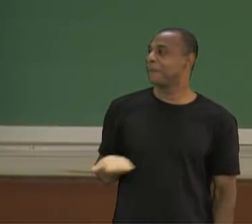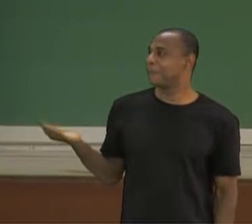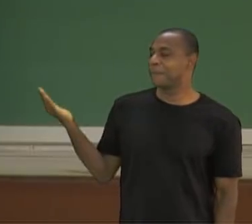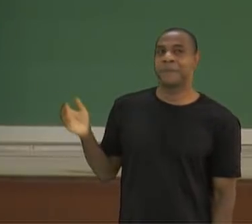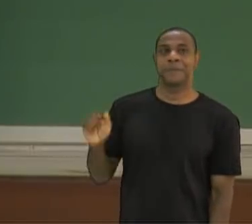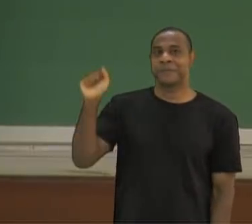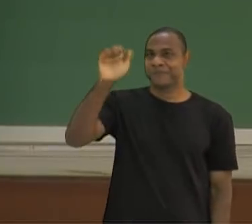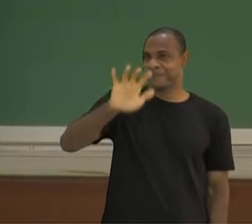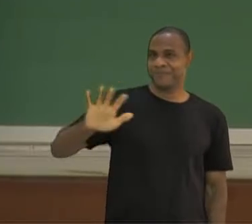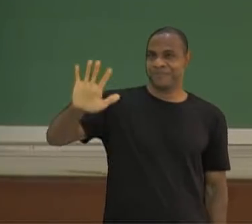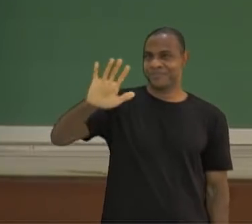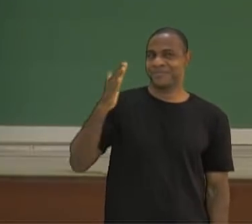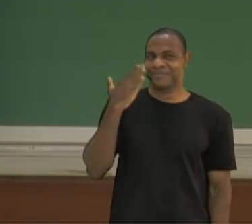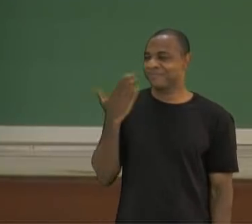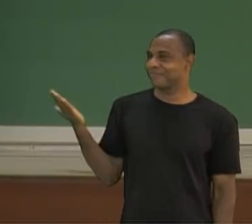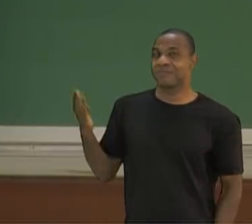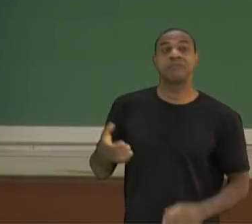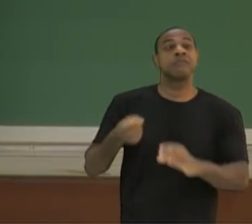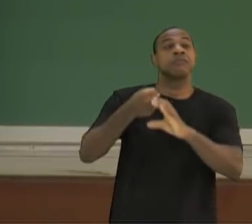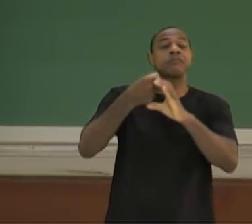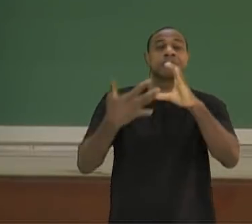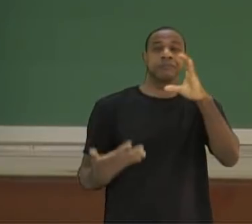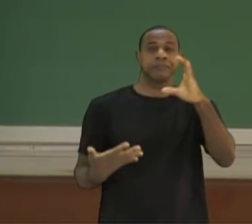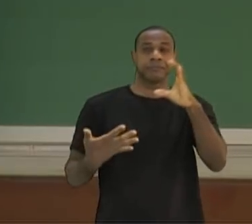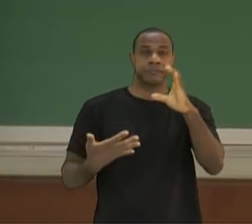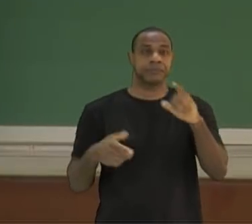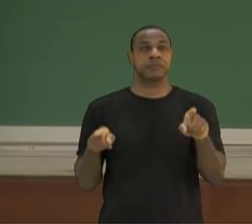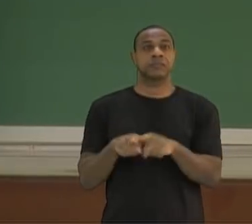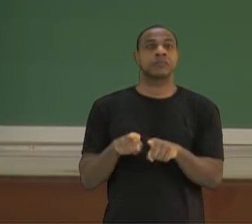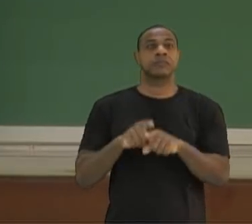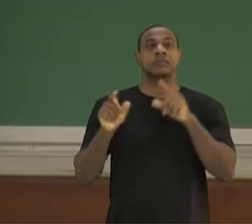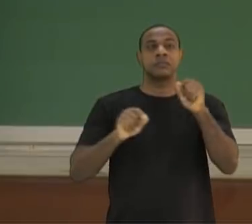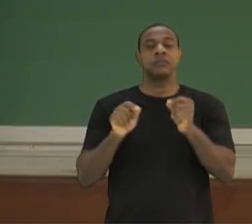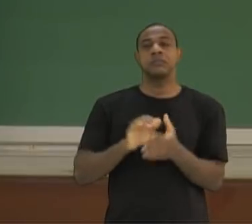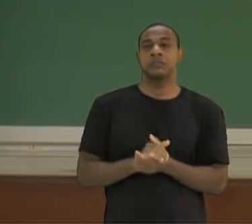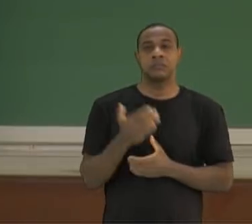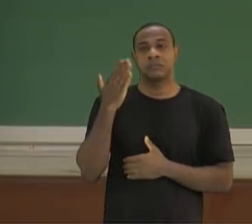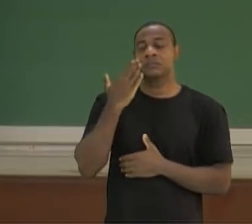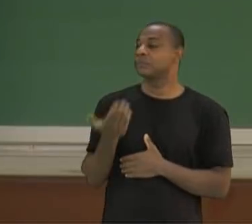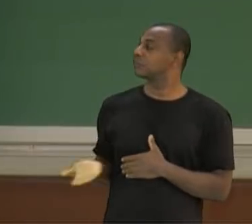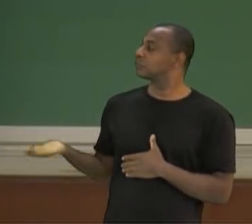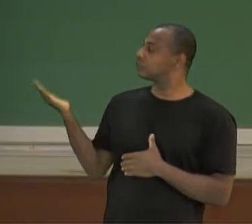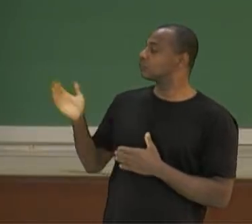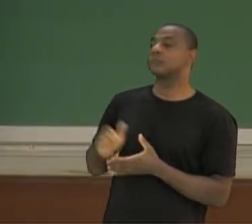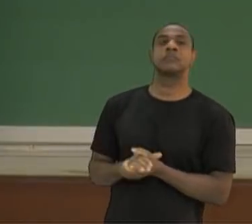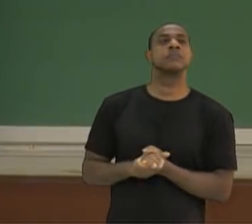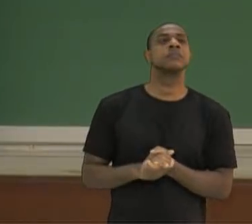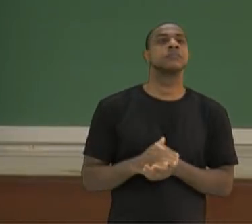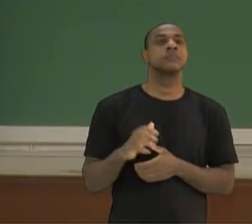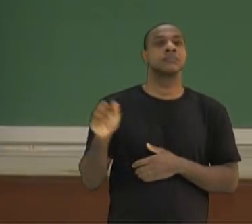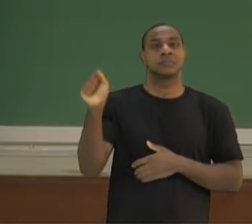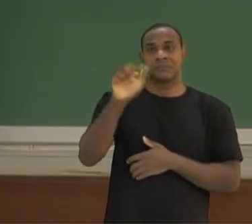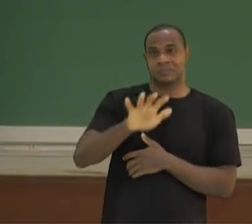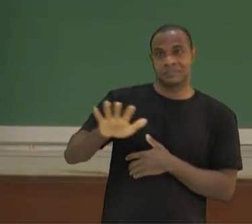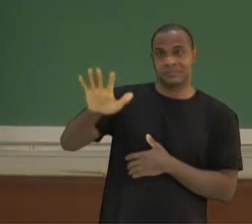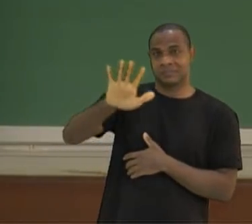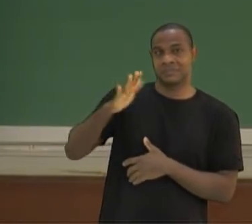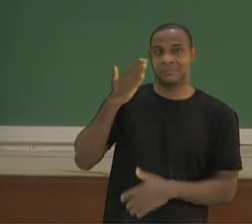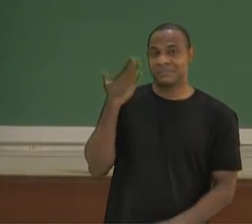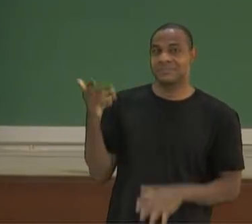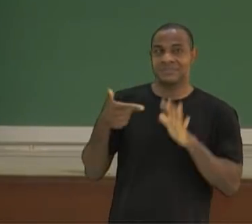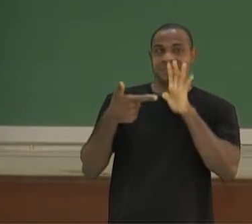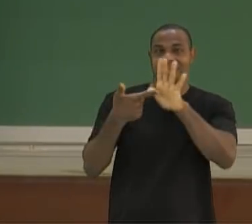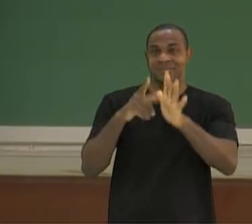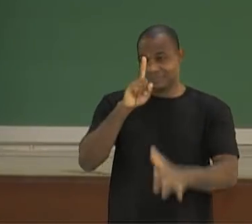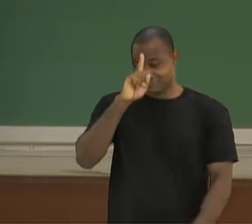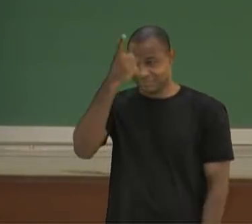ali de fatores, de características, né, que envolvem a industrialização da região Sudeste? A imagem já traz para nós ali